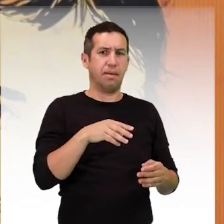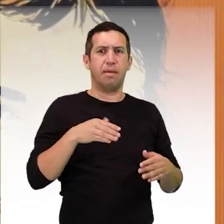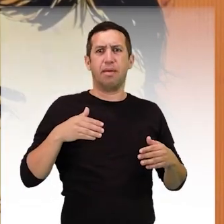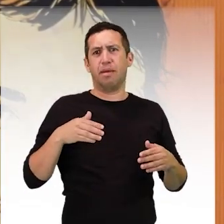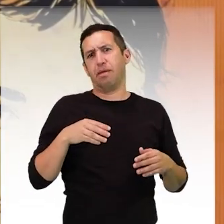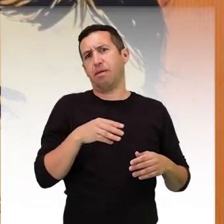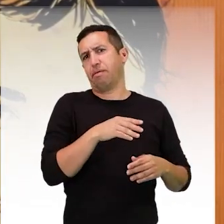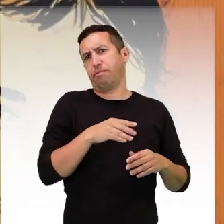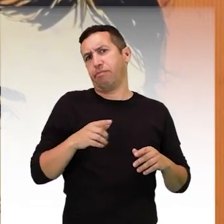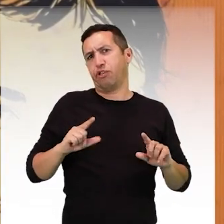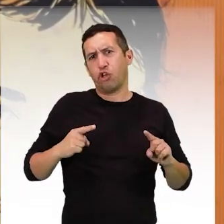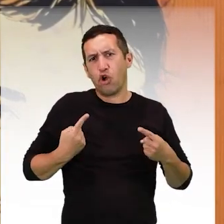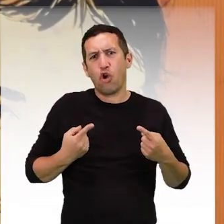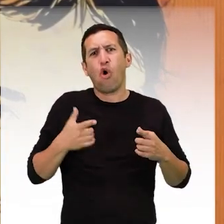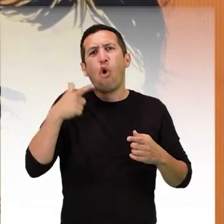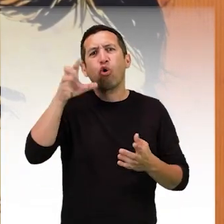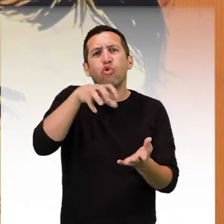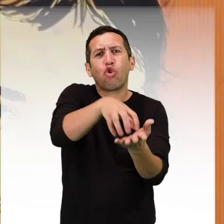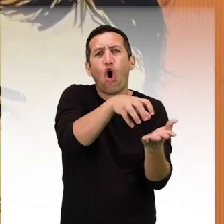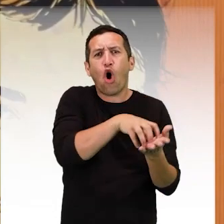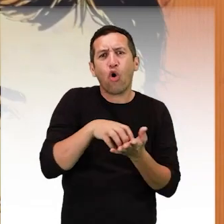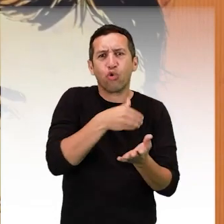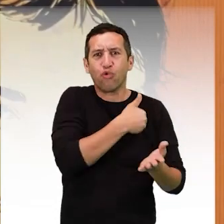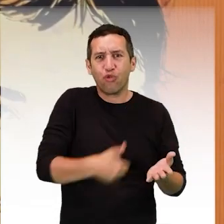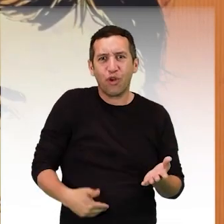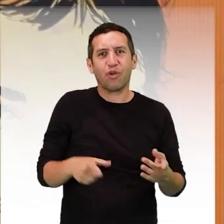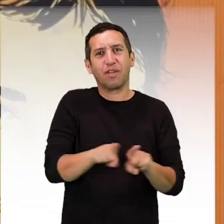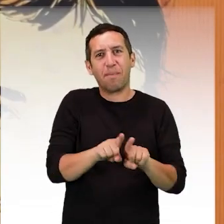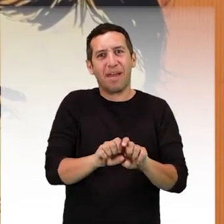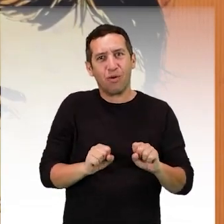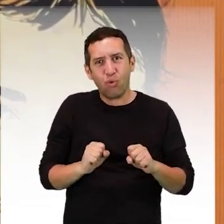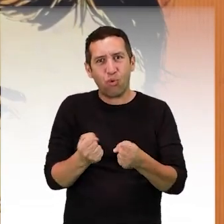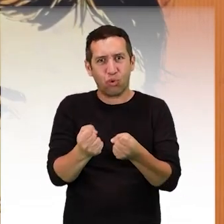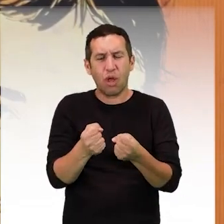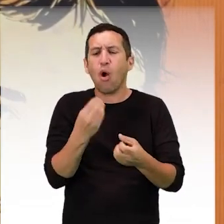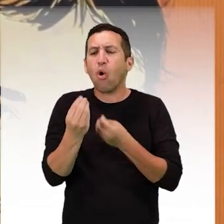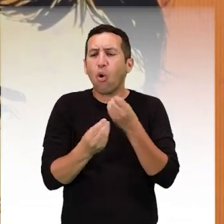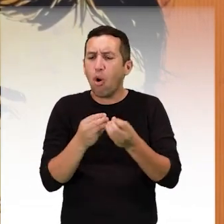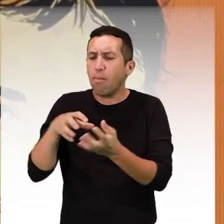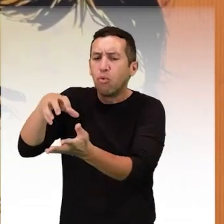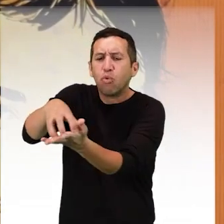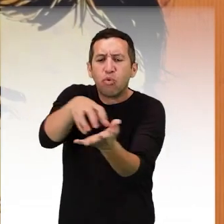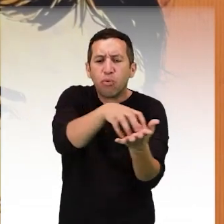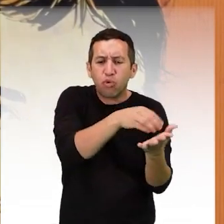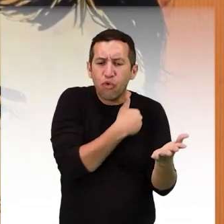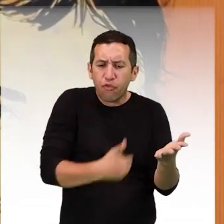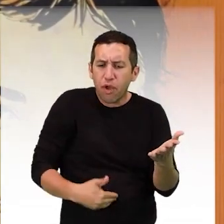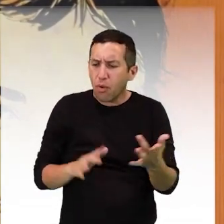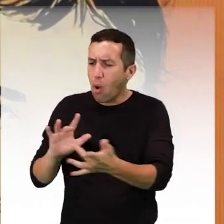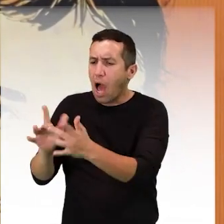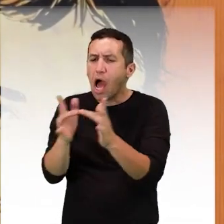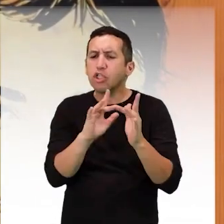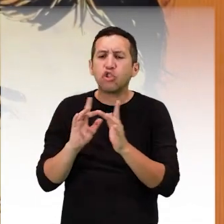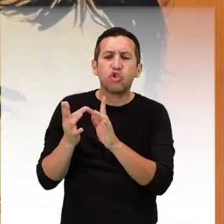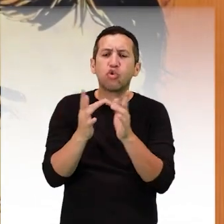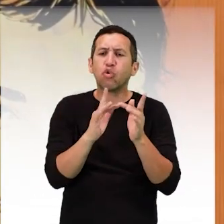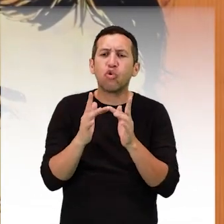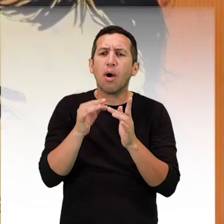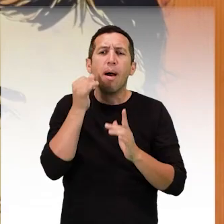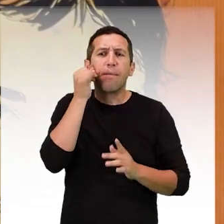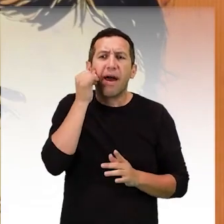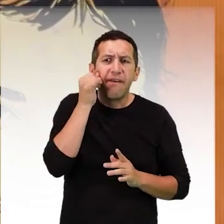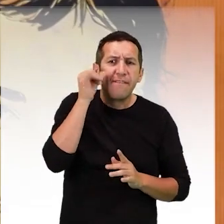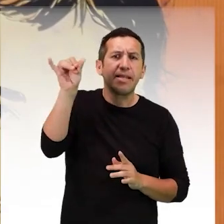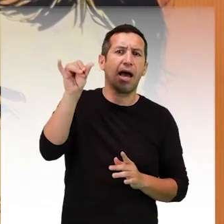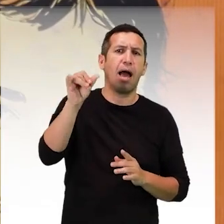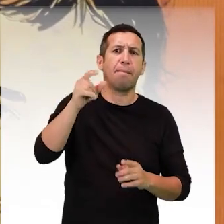também, né? MPT, Ministério de Combate, Assistência Social e Combate. Como é feita essa articulação entre todos